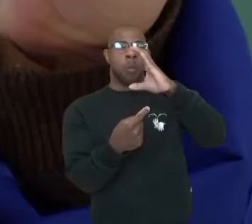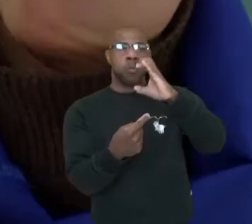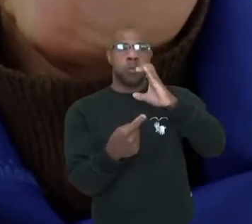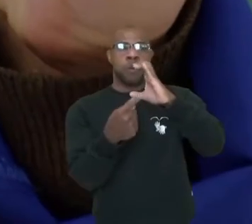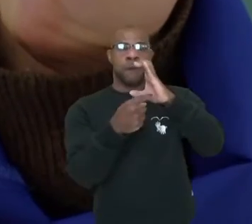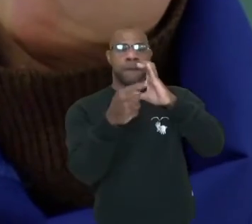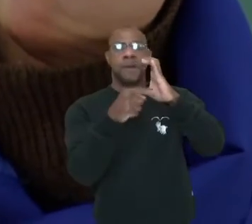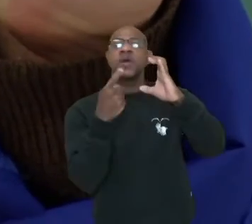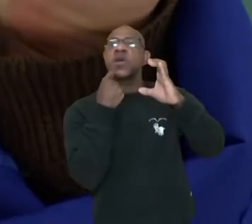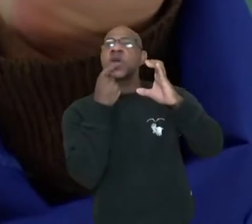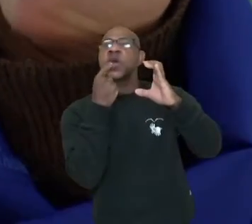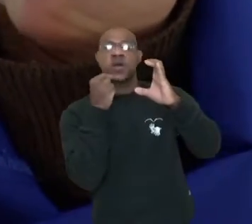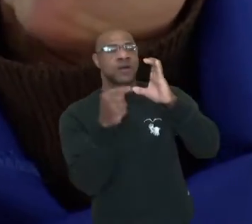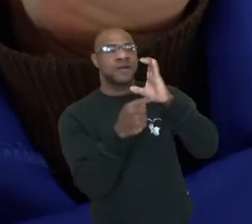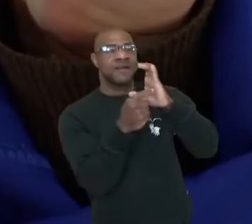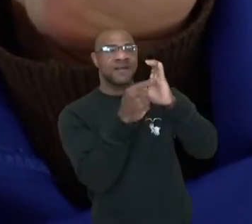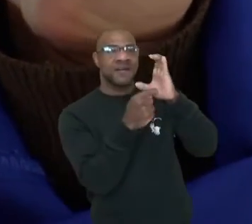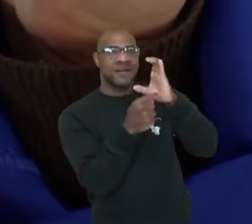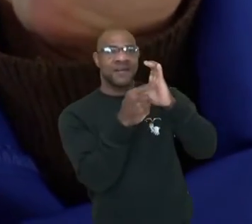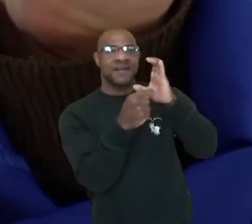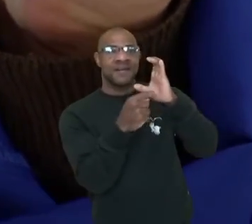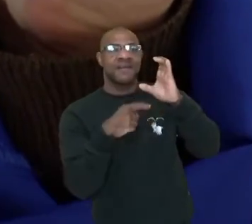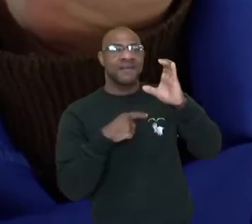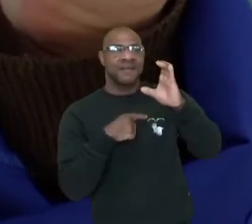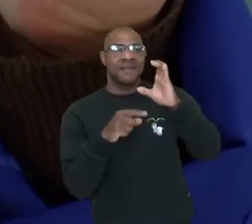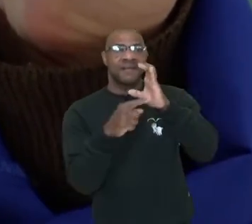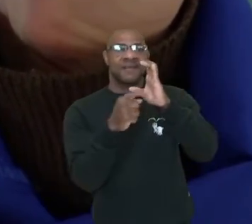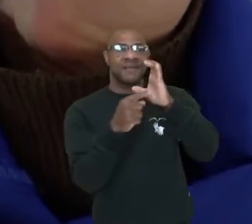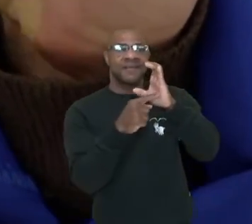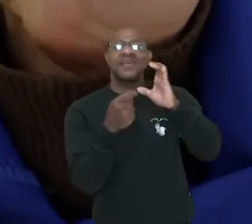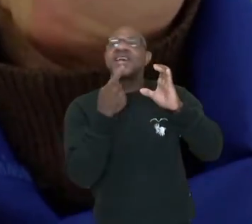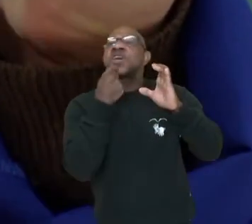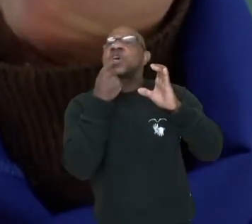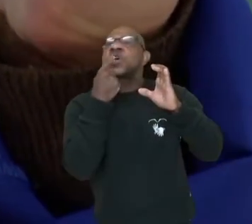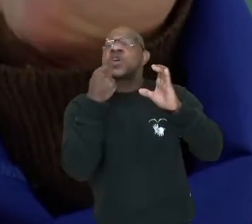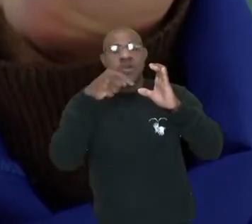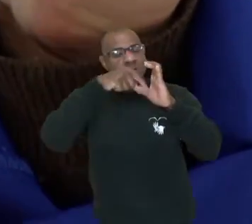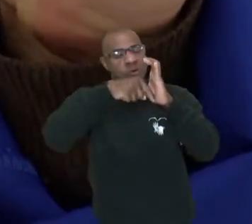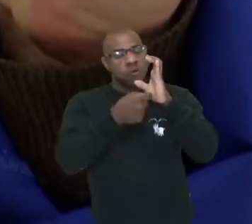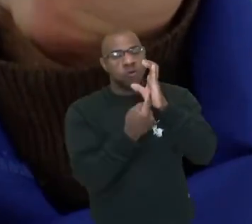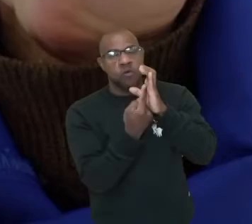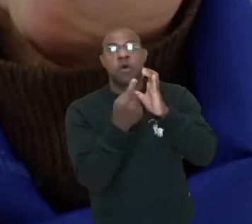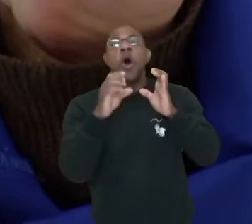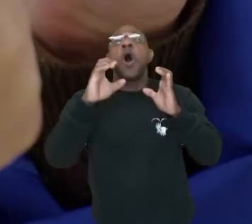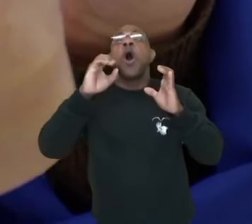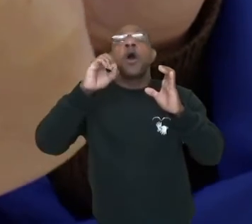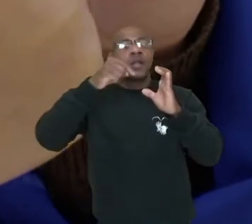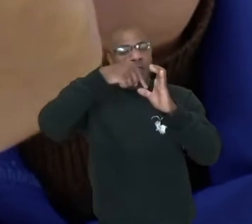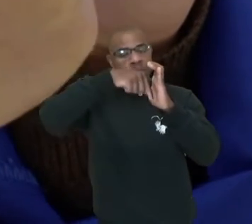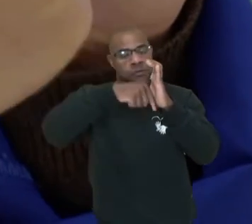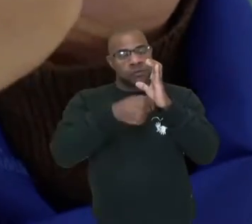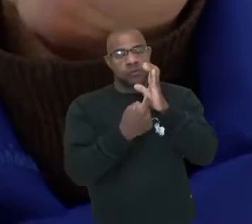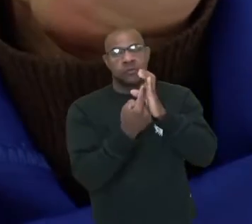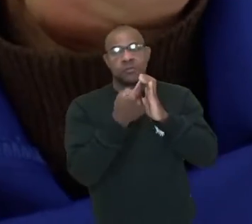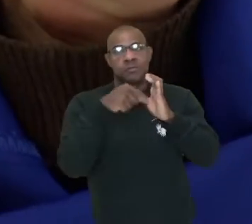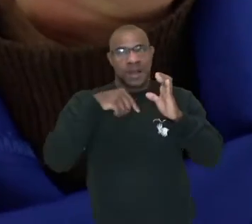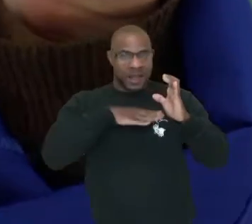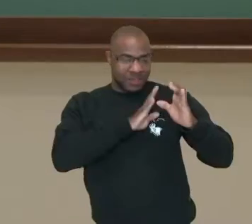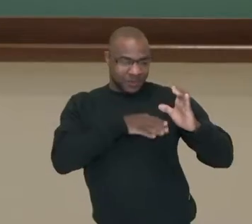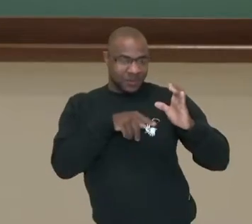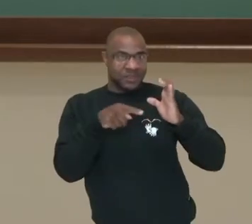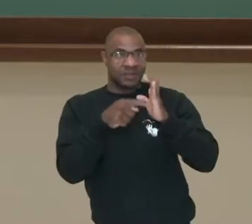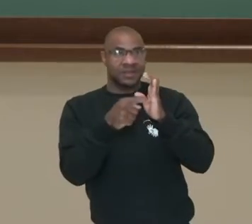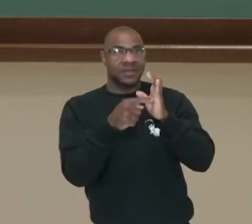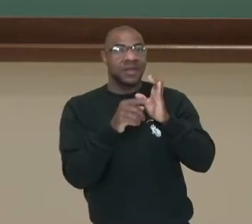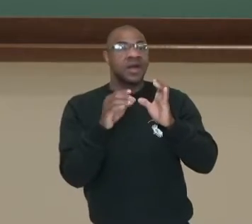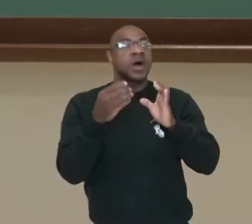parte vermelha seria onde está saindo, né, o sangue rico em oxigênio para ir para o coração, e aqui nesse vasinho azul